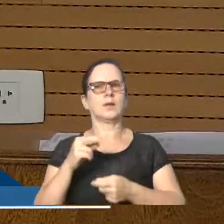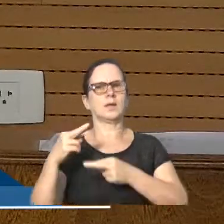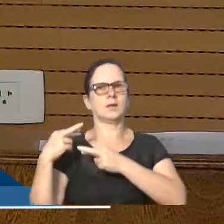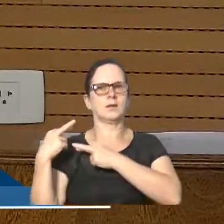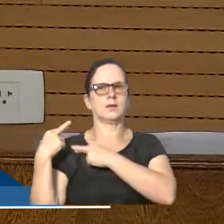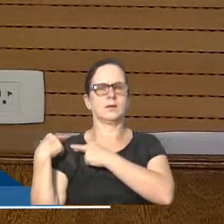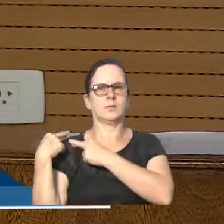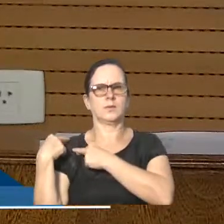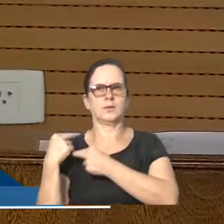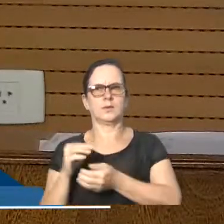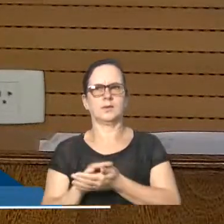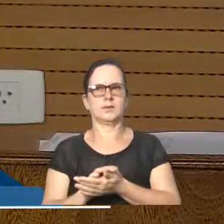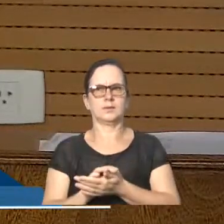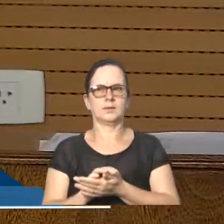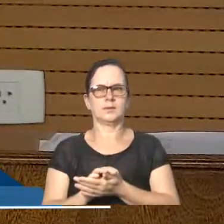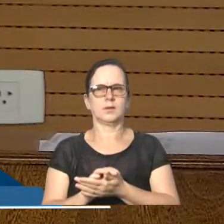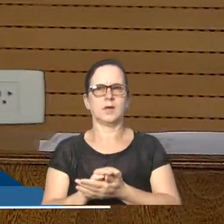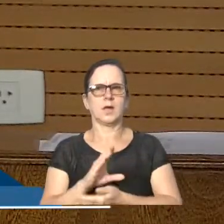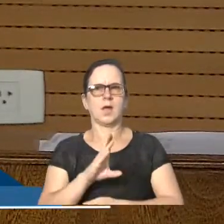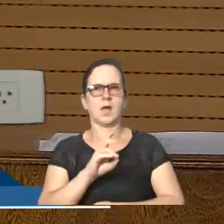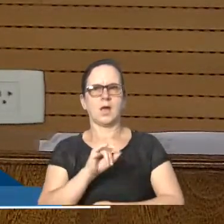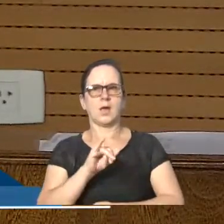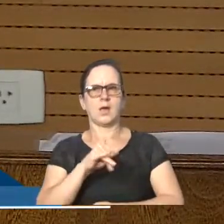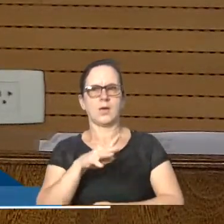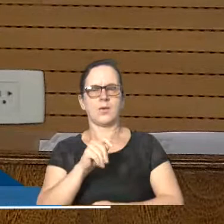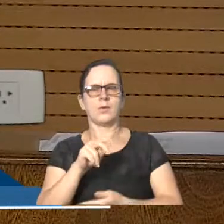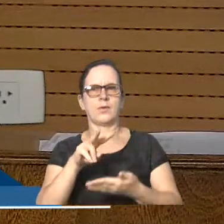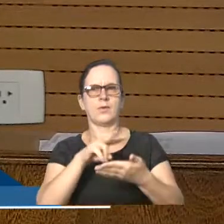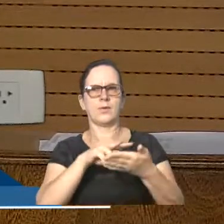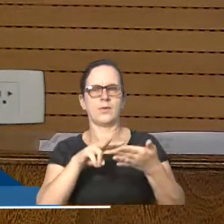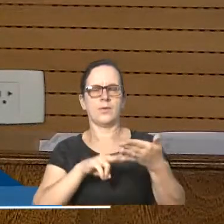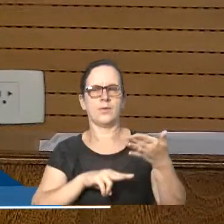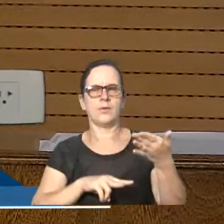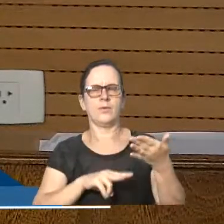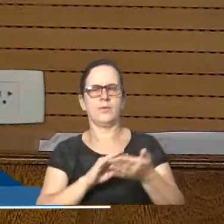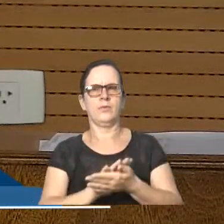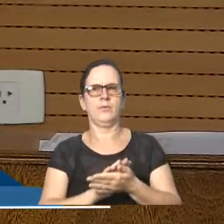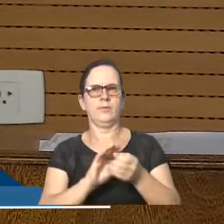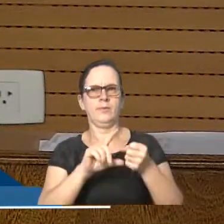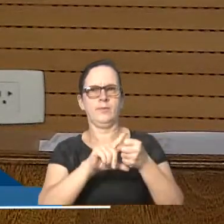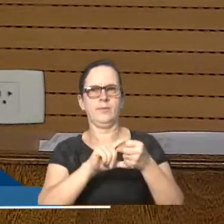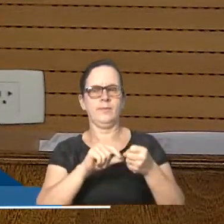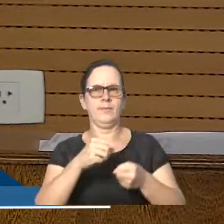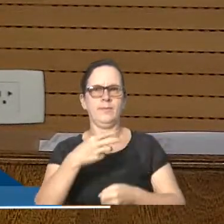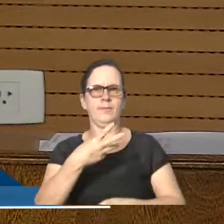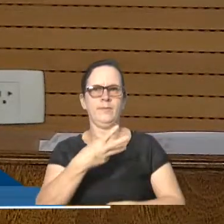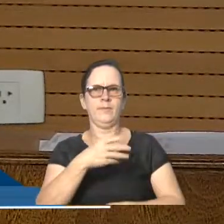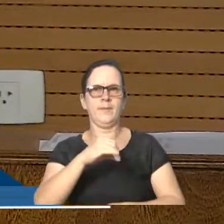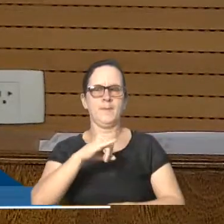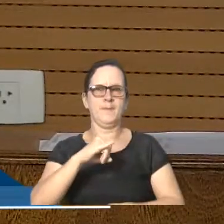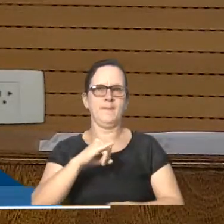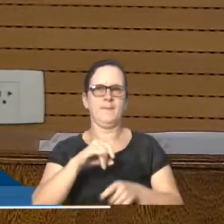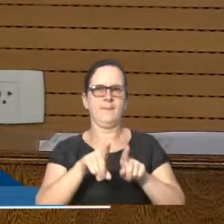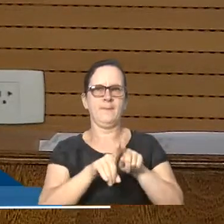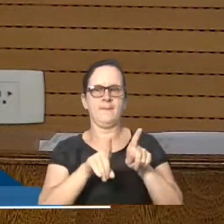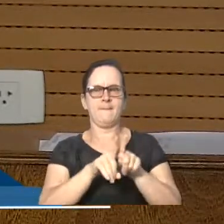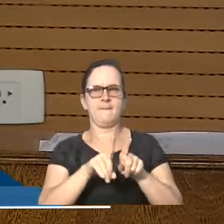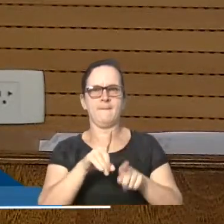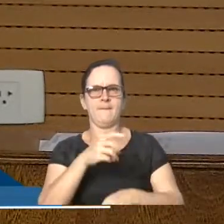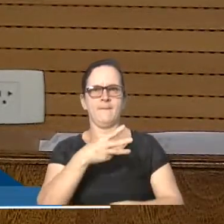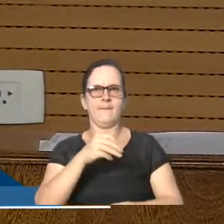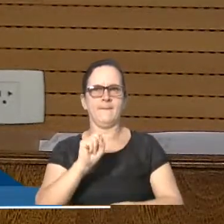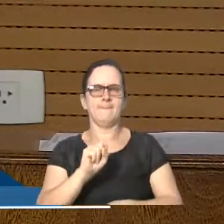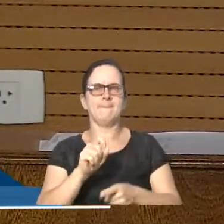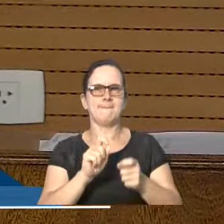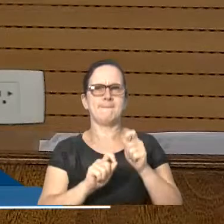vislumbra-se pela consonância da propositura com o disposto no artigo 30, inciso 1 da CF 88, no sentido de